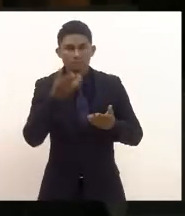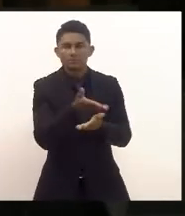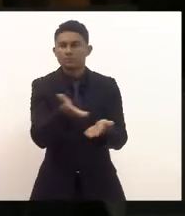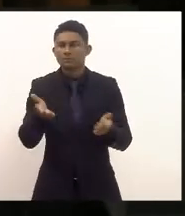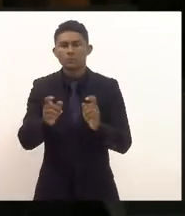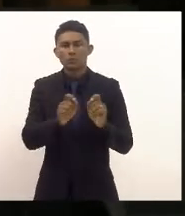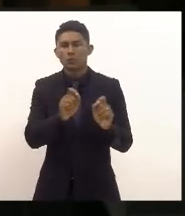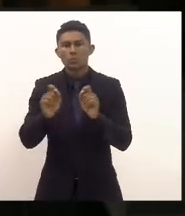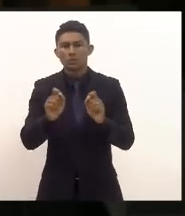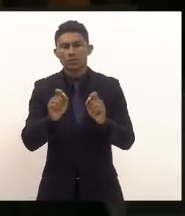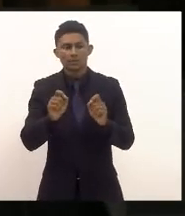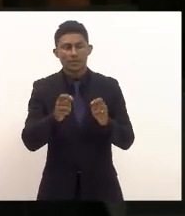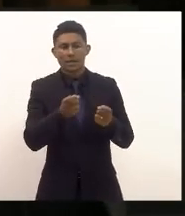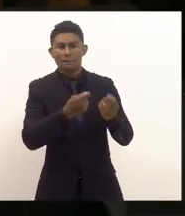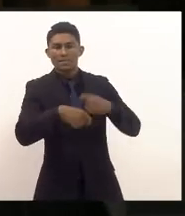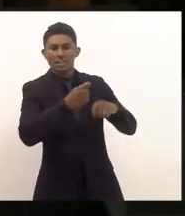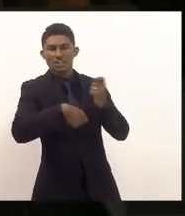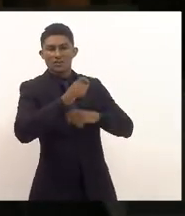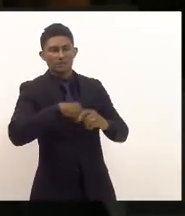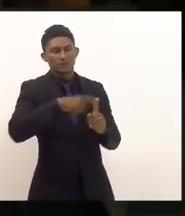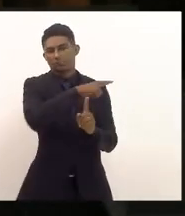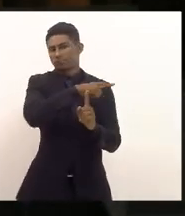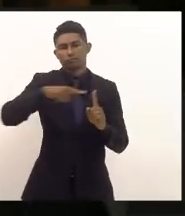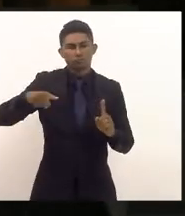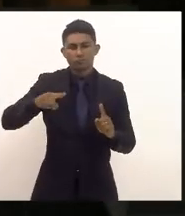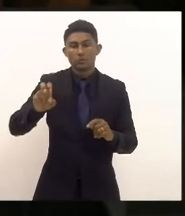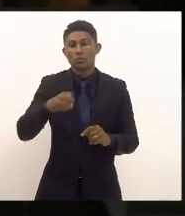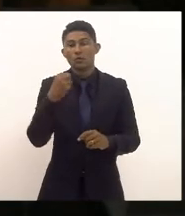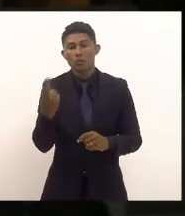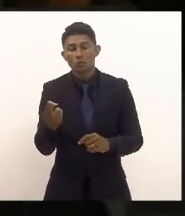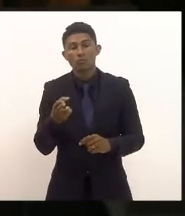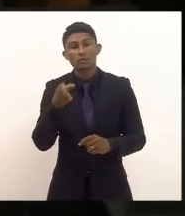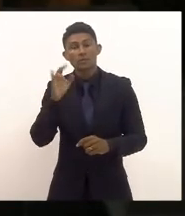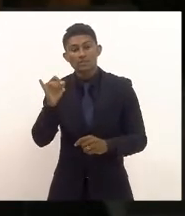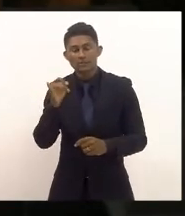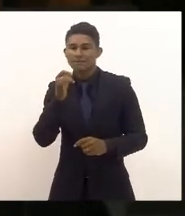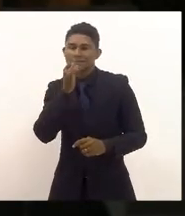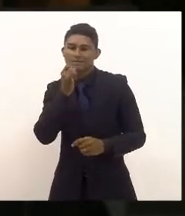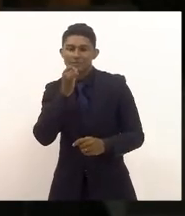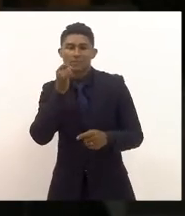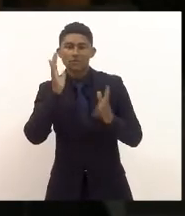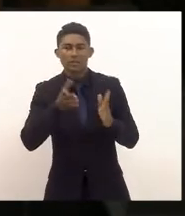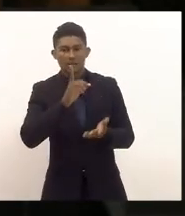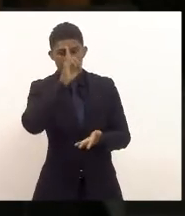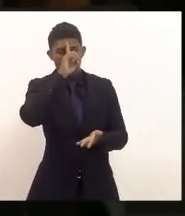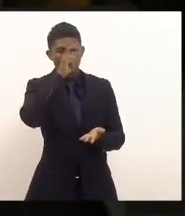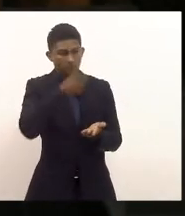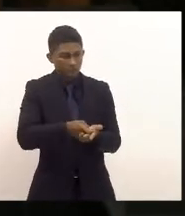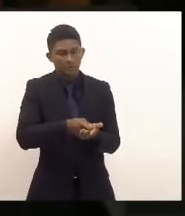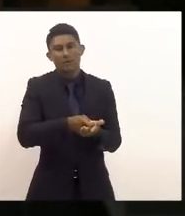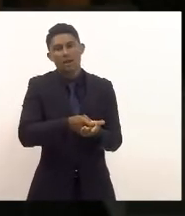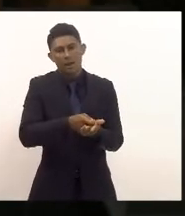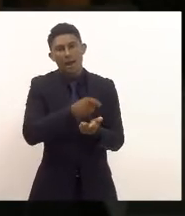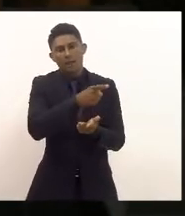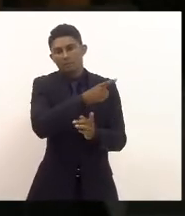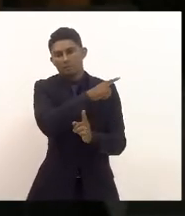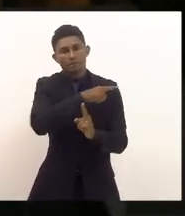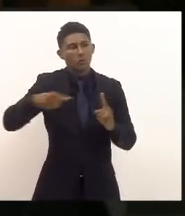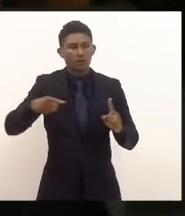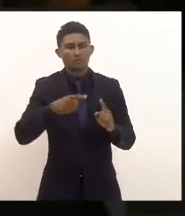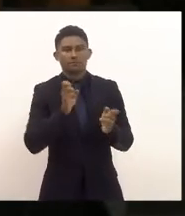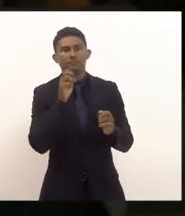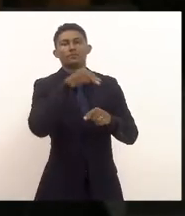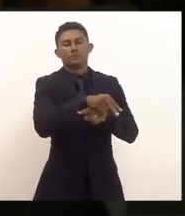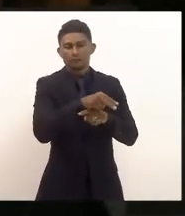improbidade administrativa ou de sanção por improbidade administrativa seu presidente